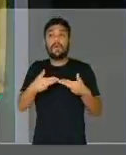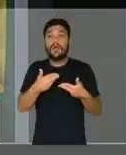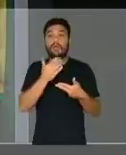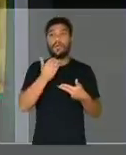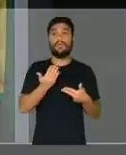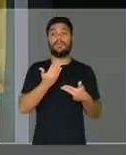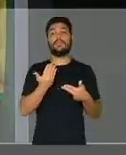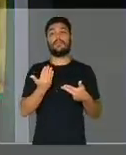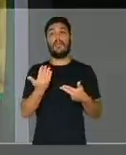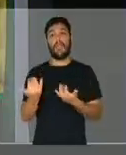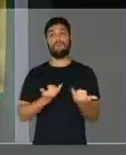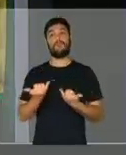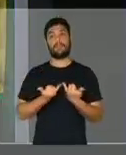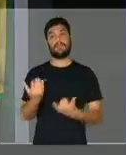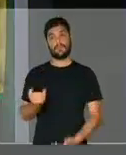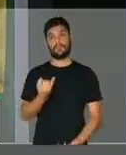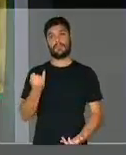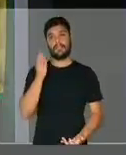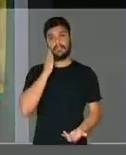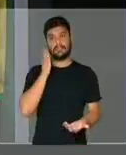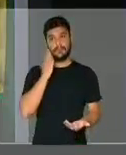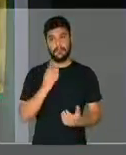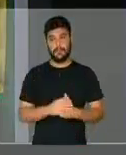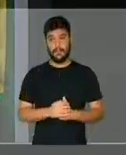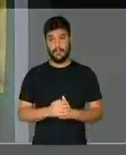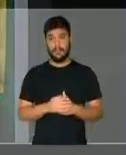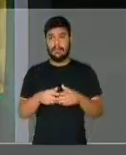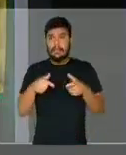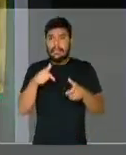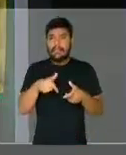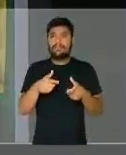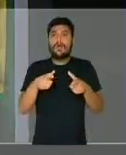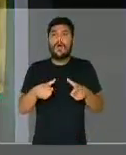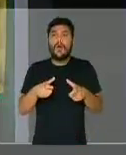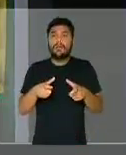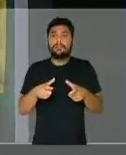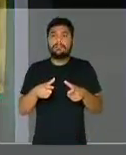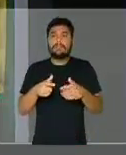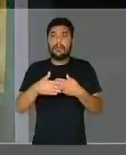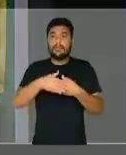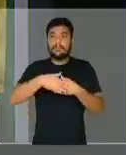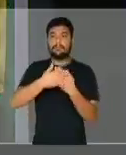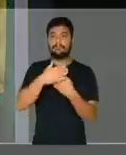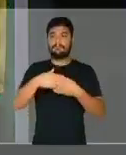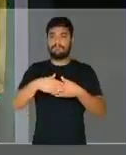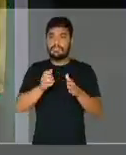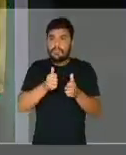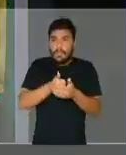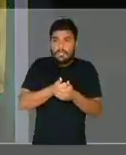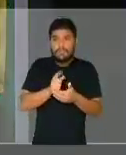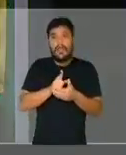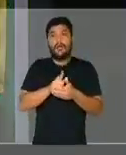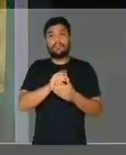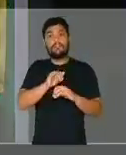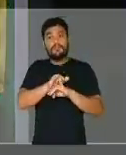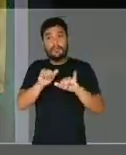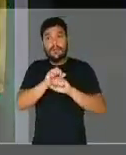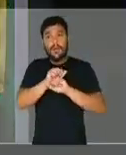à saúde. Esses dados devem ser expostos de forma bastante clara e destacada. Destacada